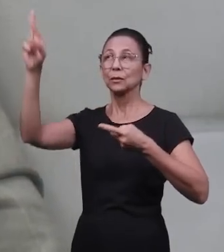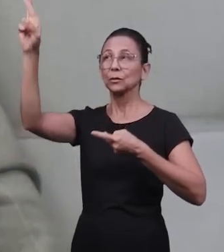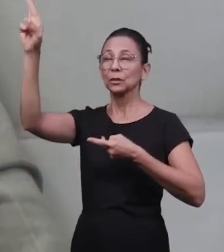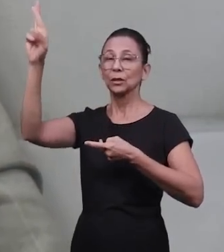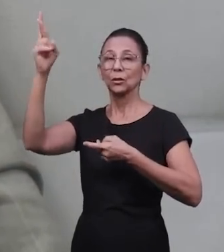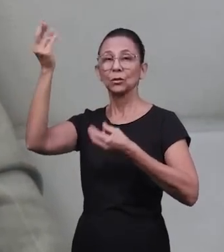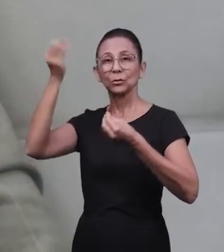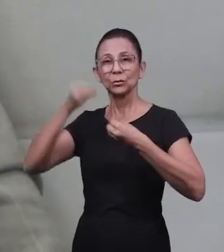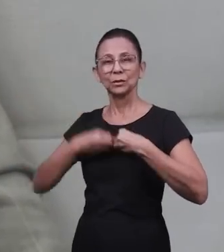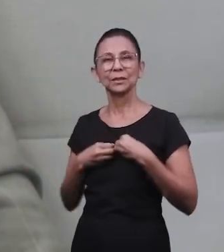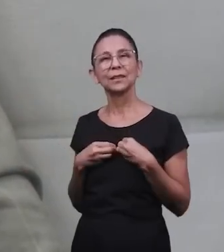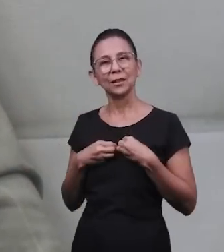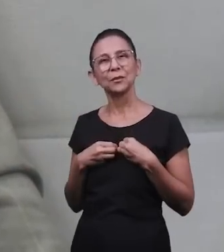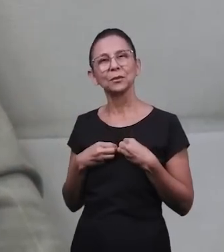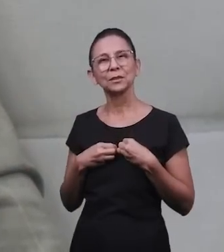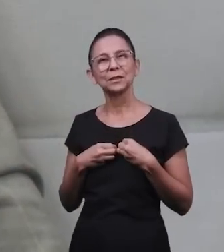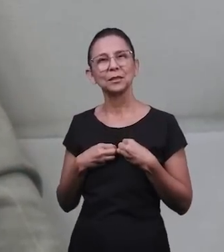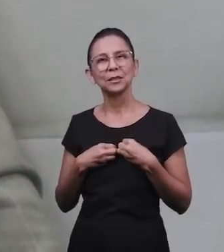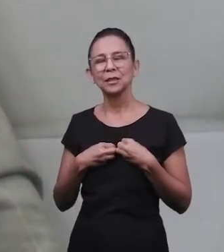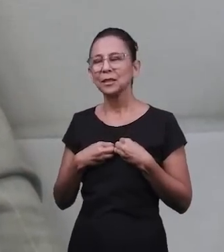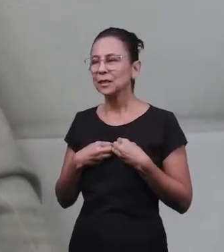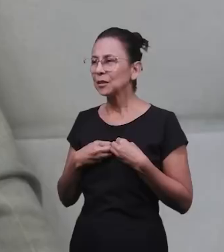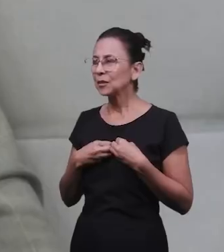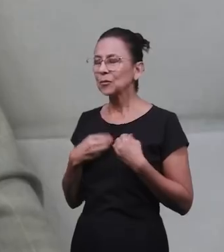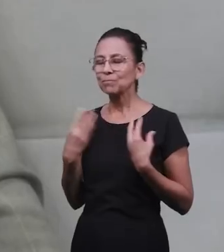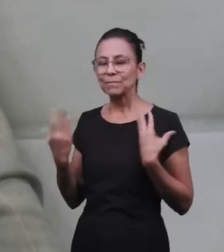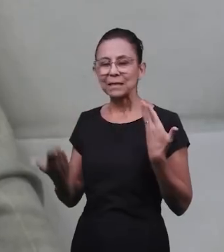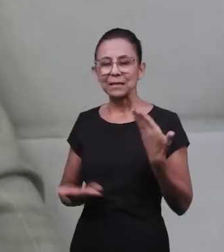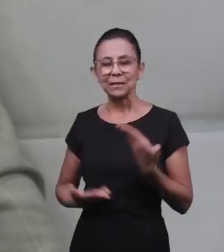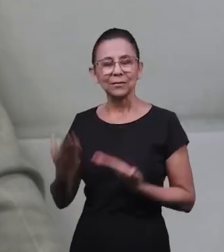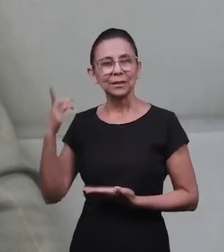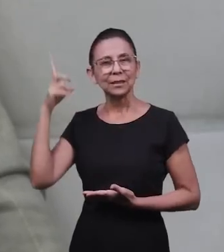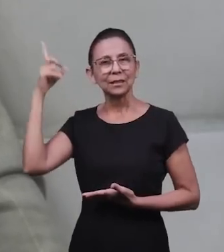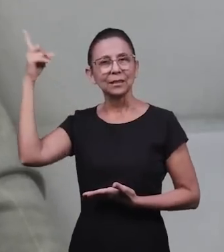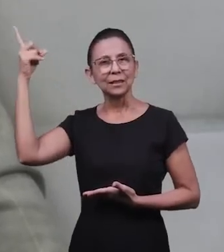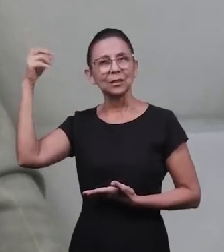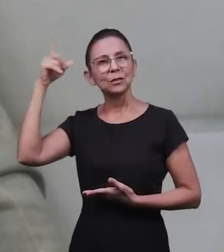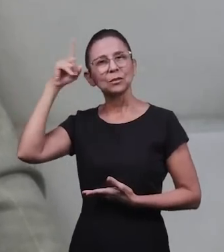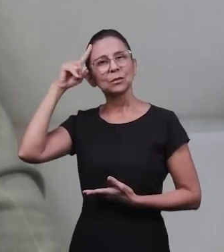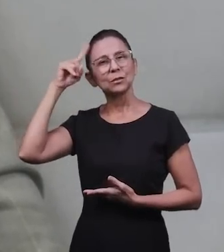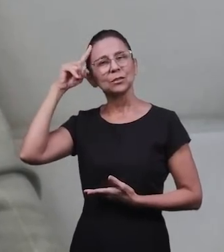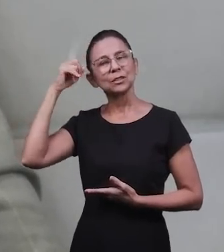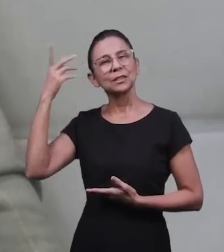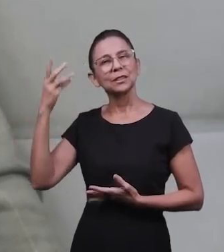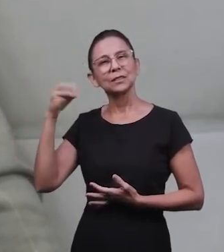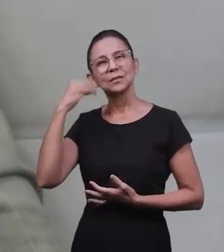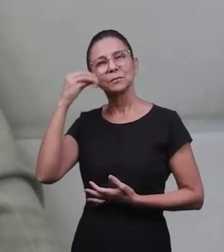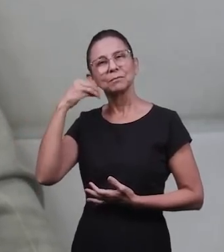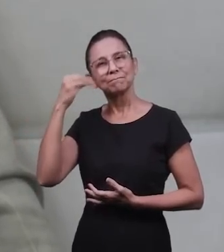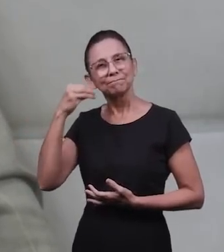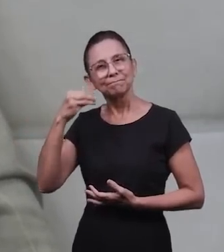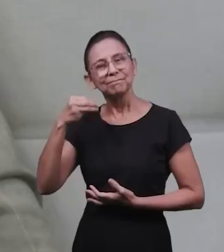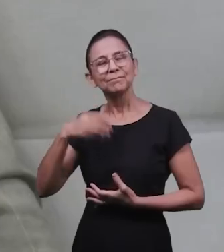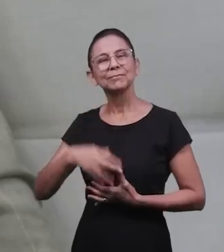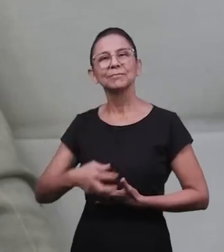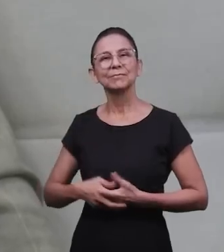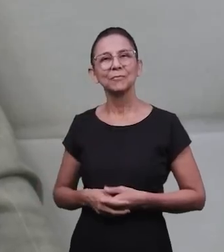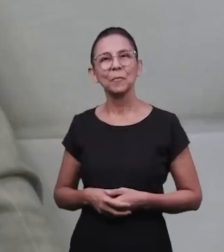benefícios, como servir a Deus, com experiências a cada dia com o Senhor,